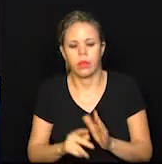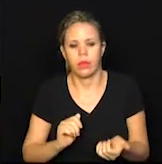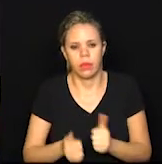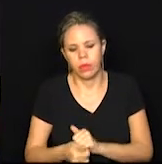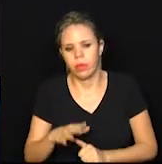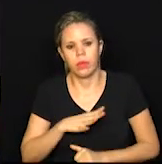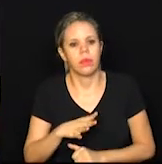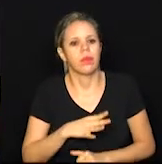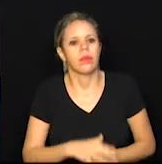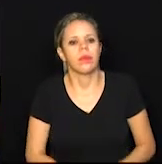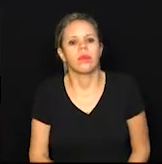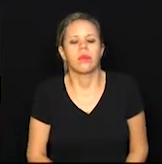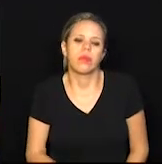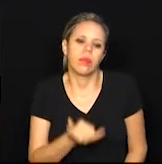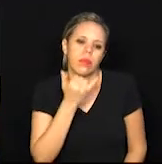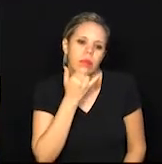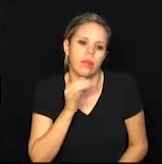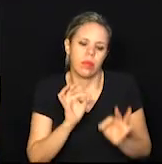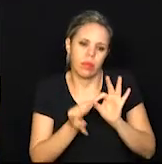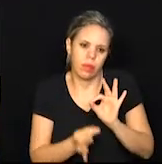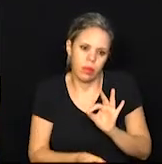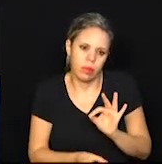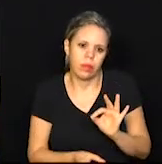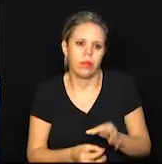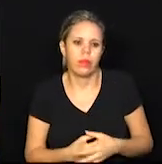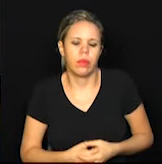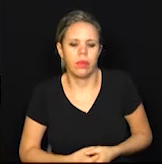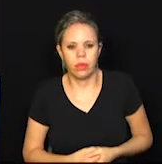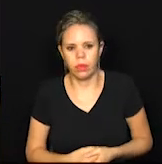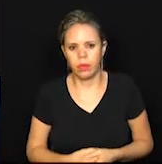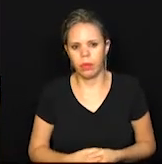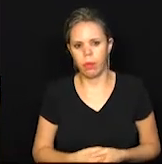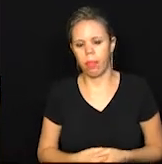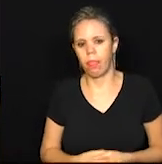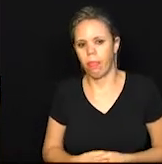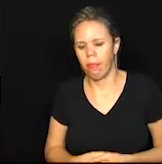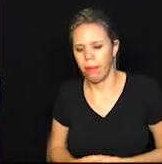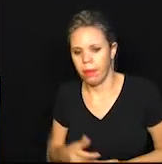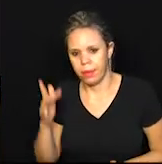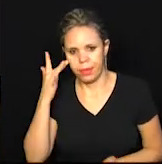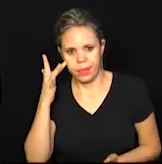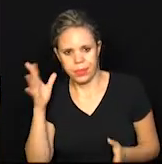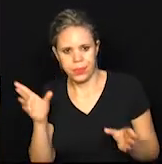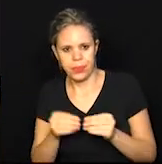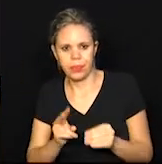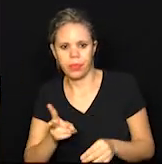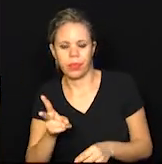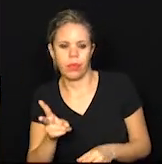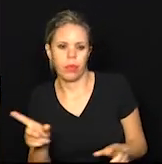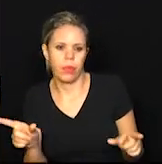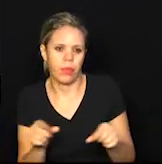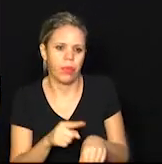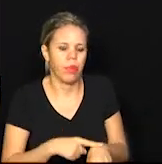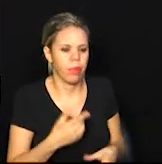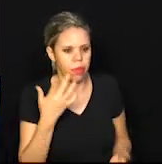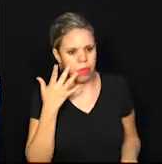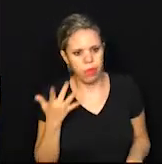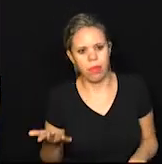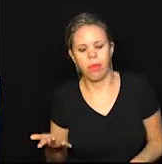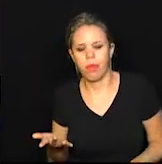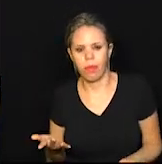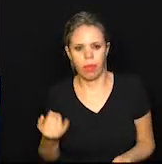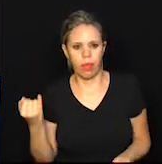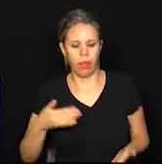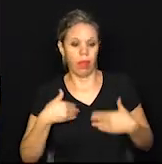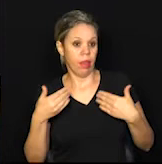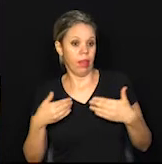da cidade. Desculpa ser muito extenso, tá? Achava que deveria ser um pouco menor, mas comecei a me empolgar